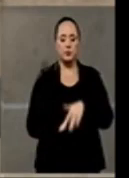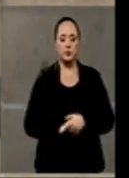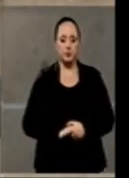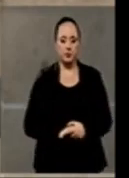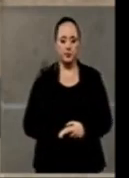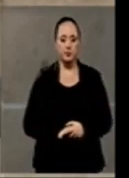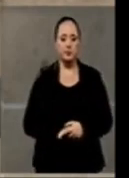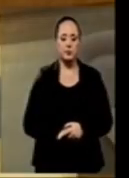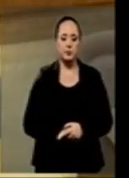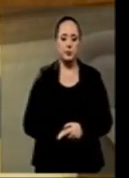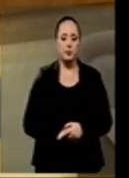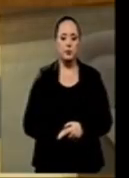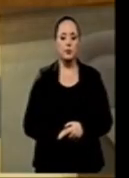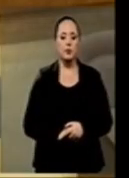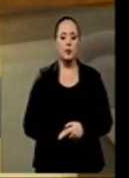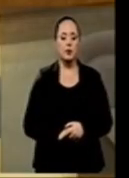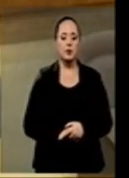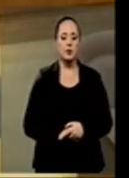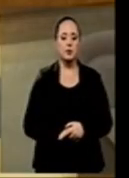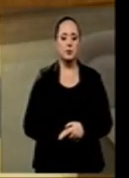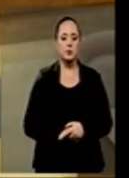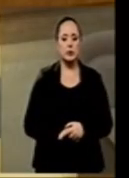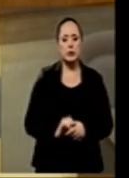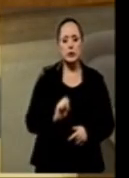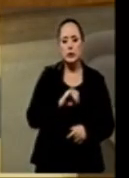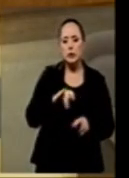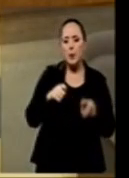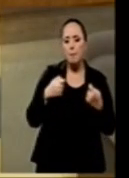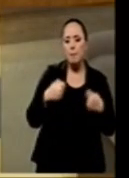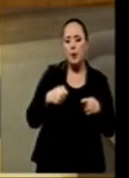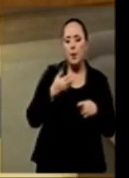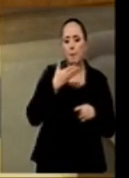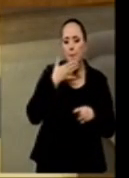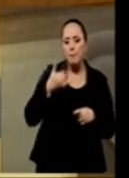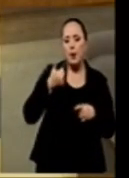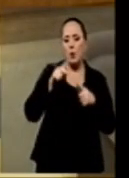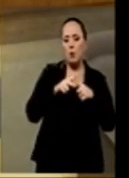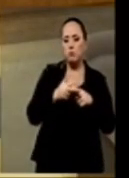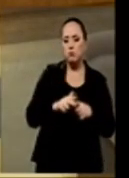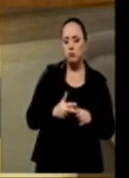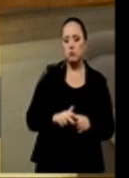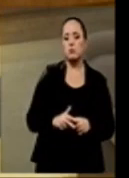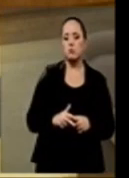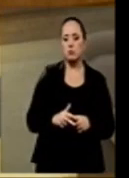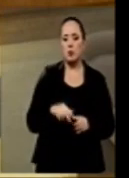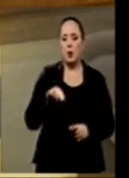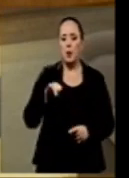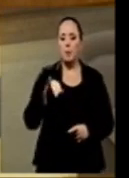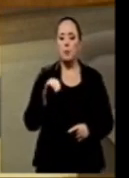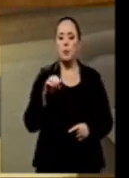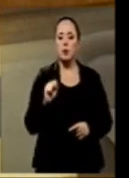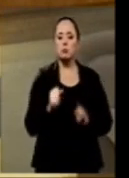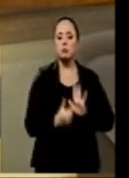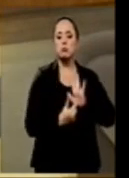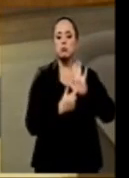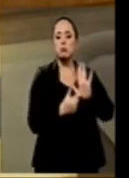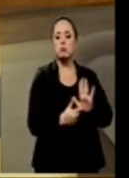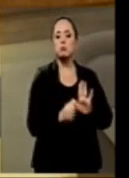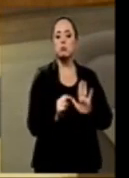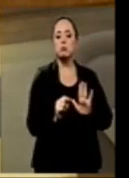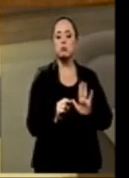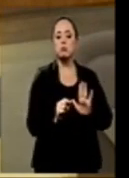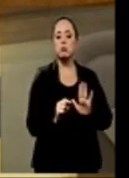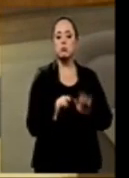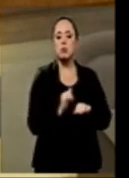se há o que aperfeiçoar e certamente há os meios estão indicados na própria